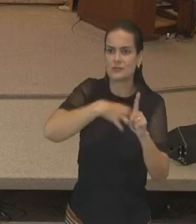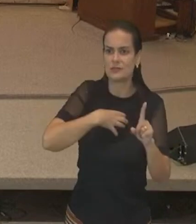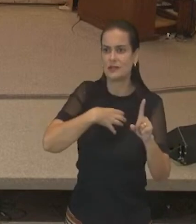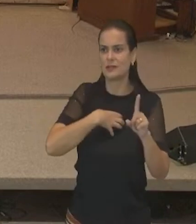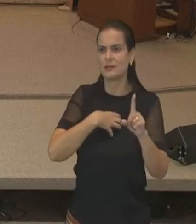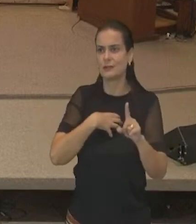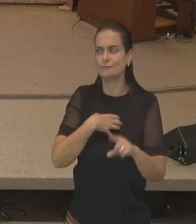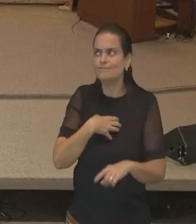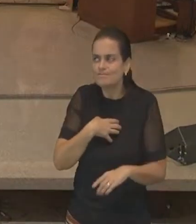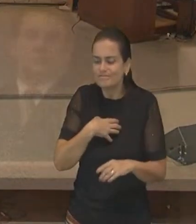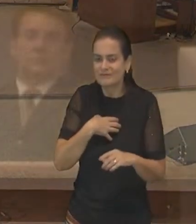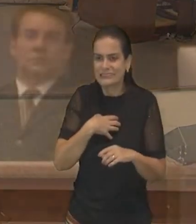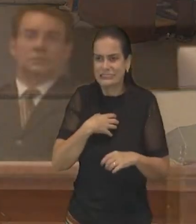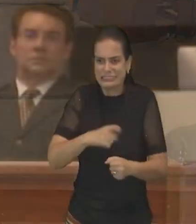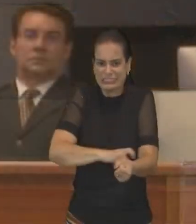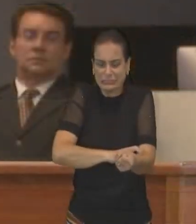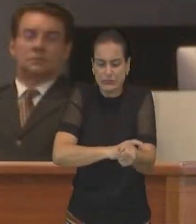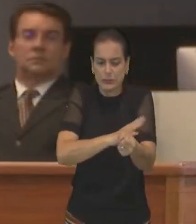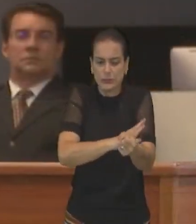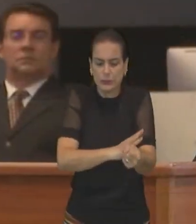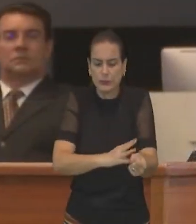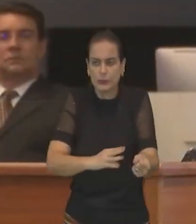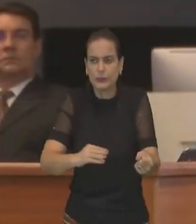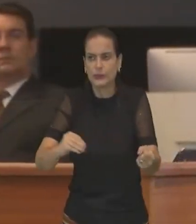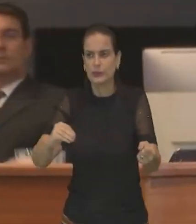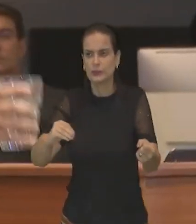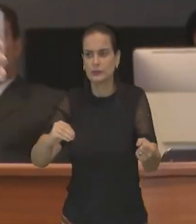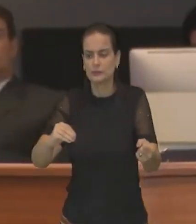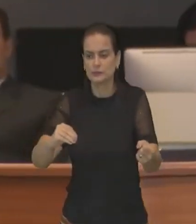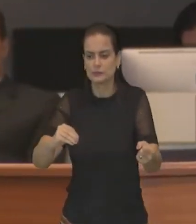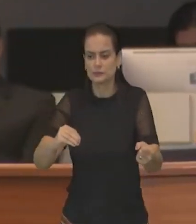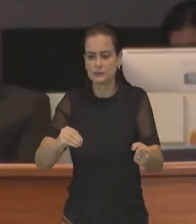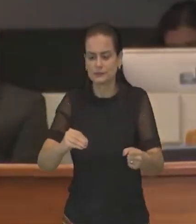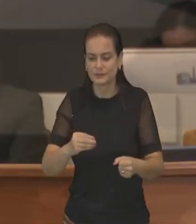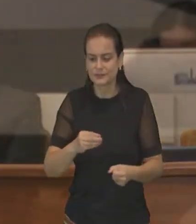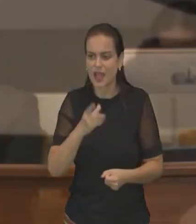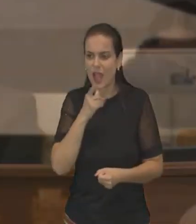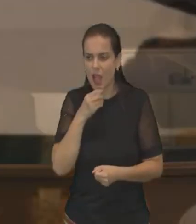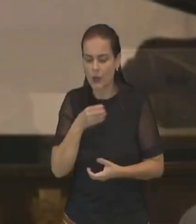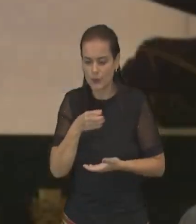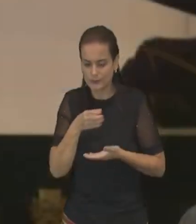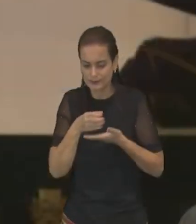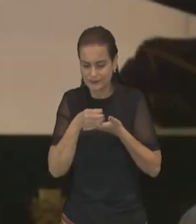engoli a minha ira, sentei no gabinete, tomei um pouquinho d'água